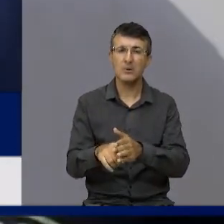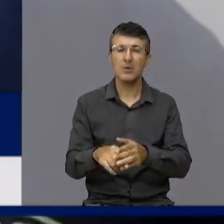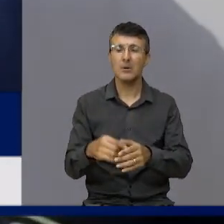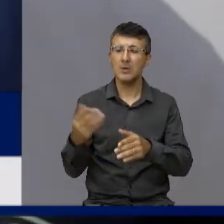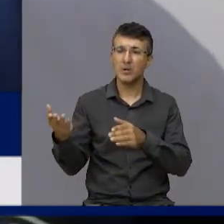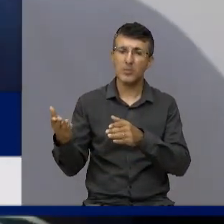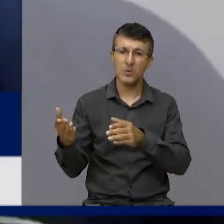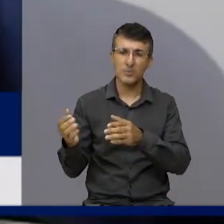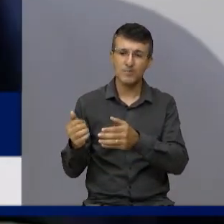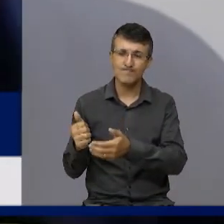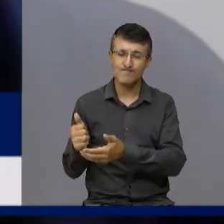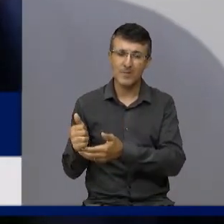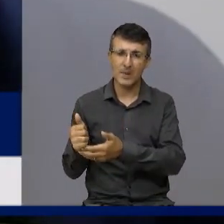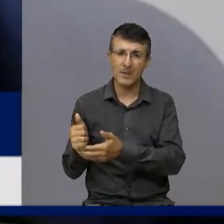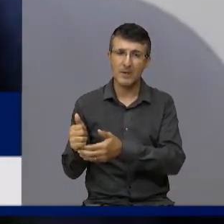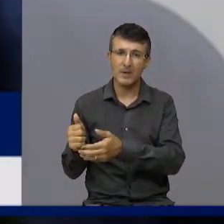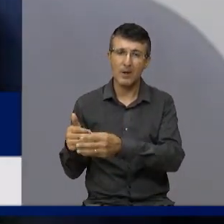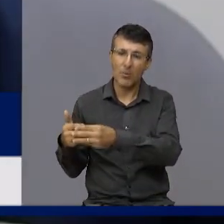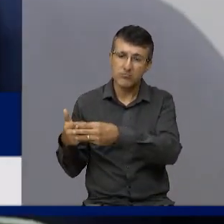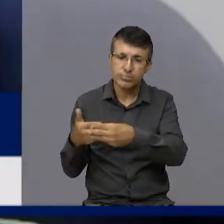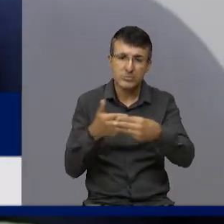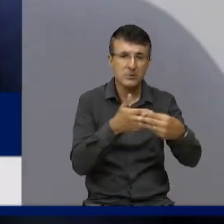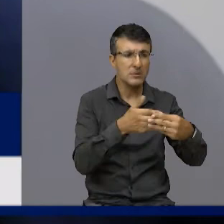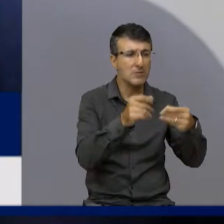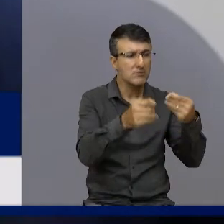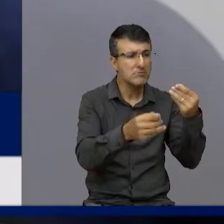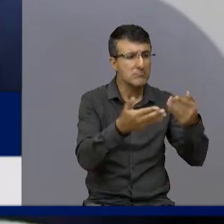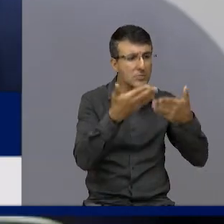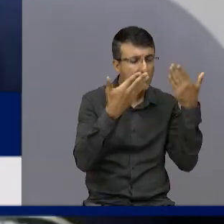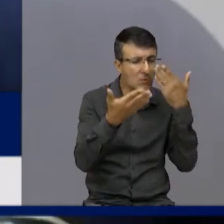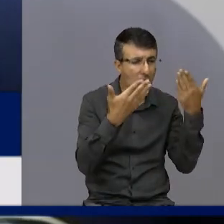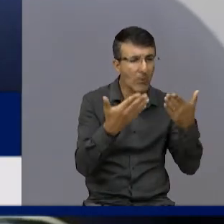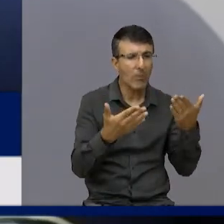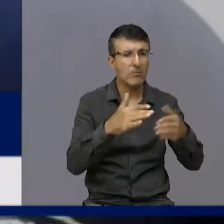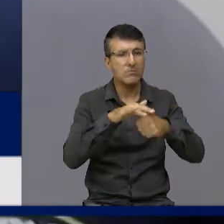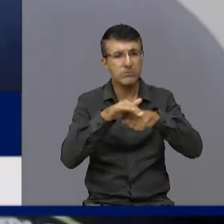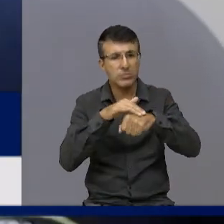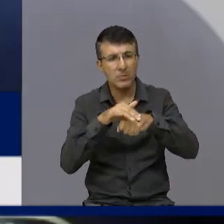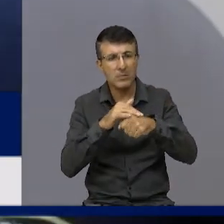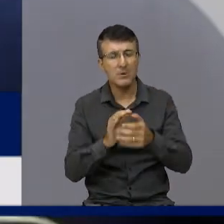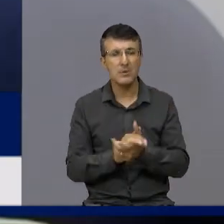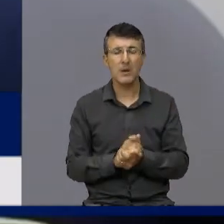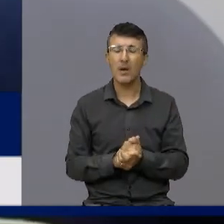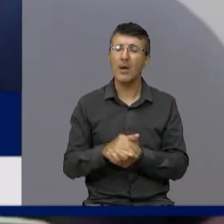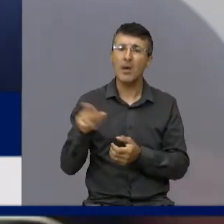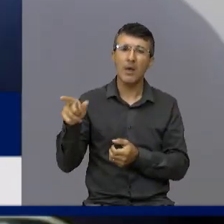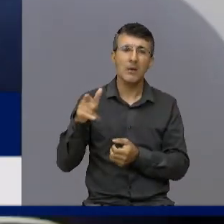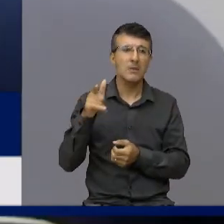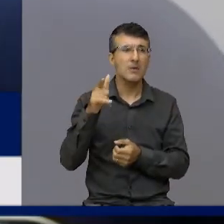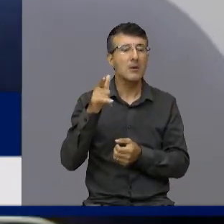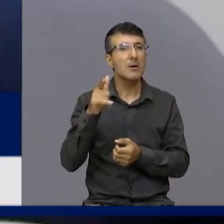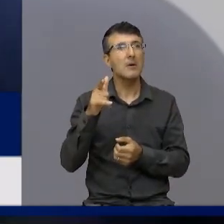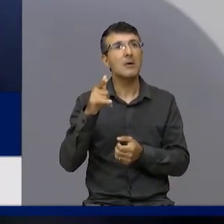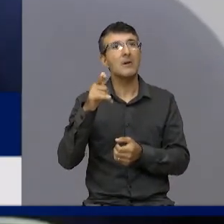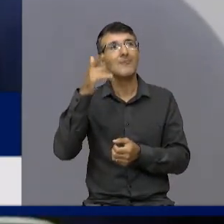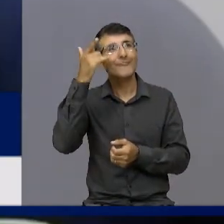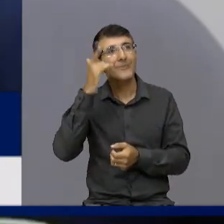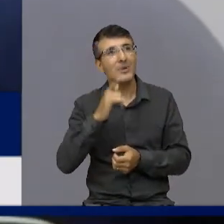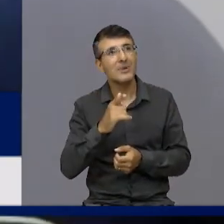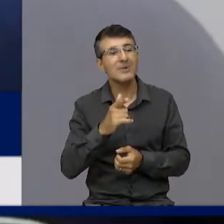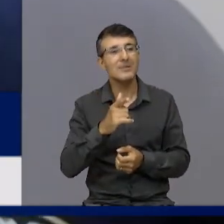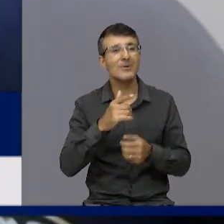serviço social ou para a psicóloga, para ela conversar, que daí ela vai conseguir contar tudo para uma